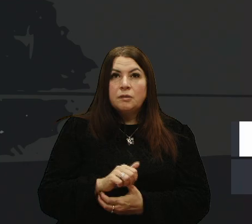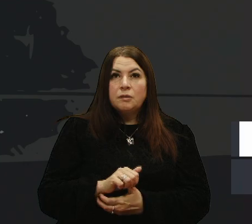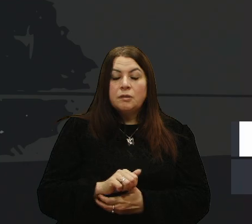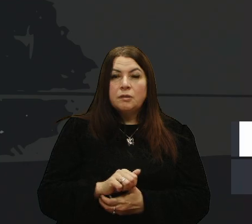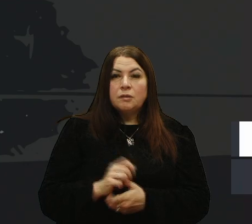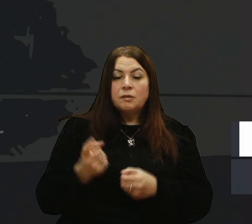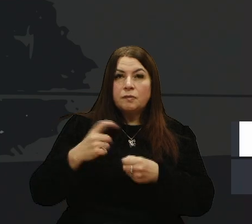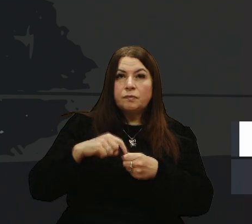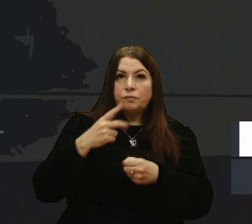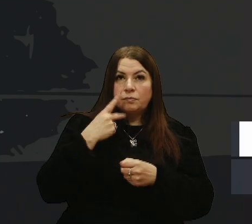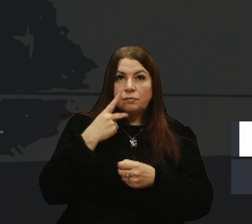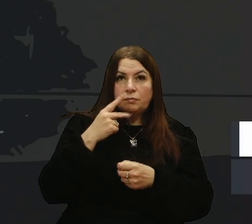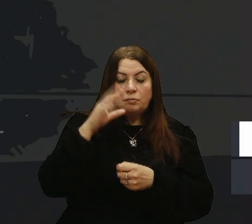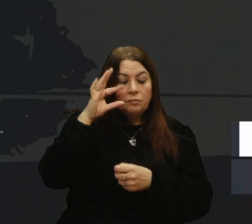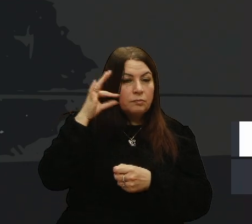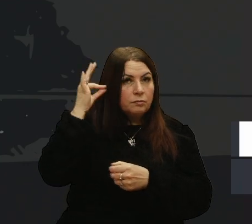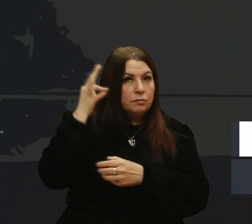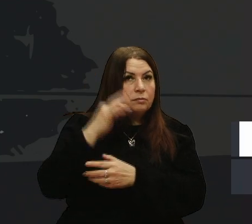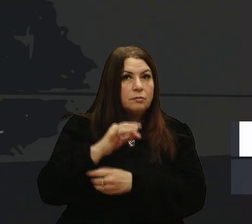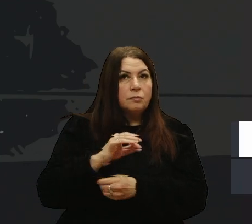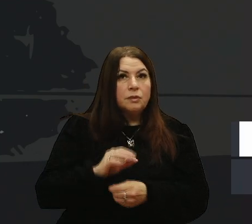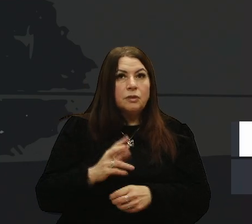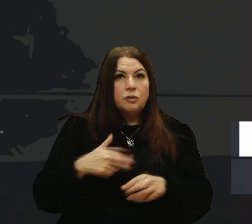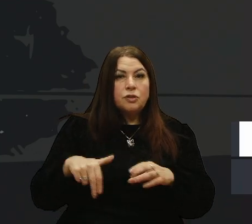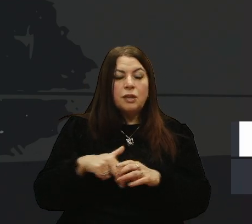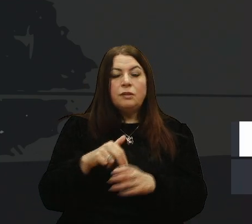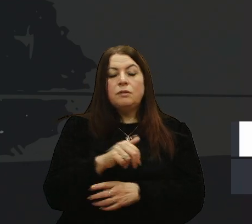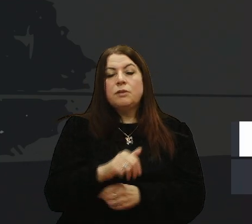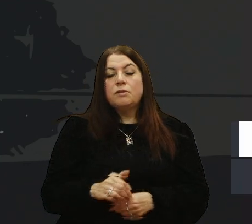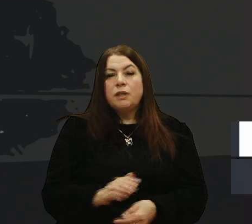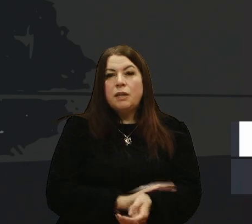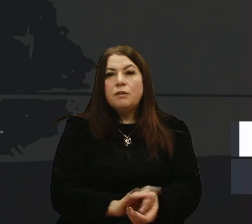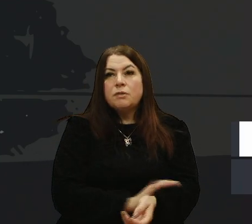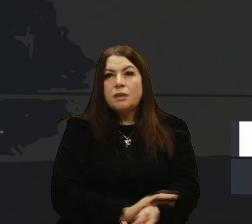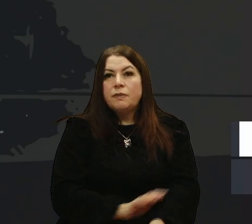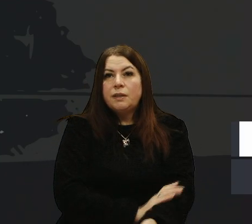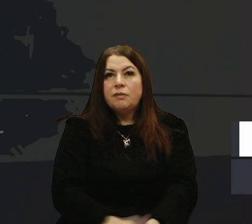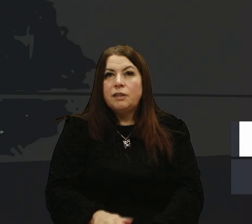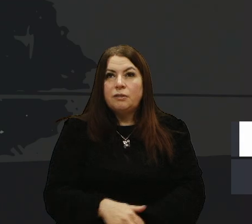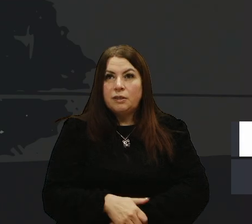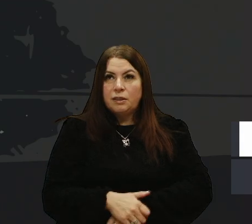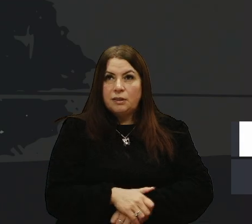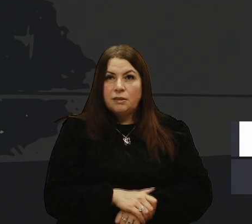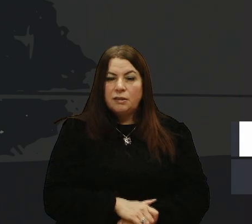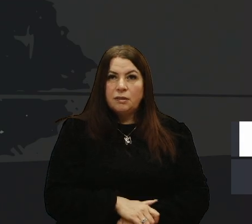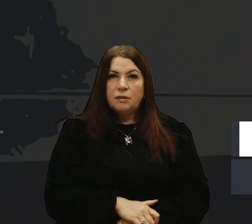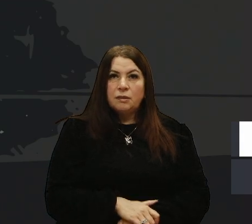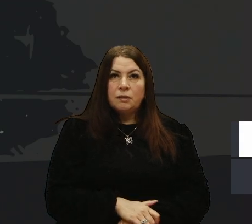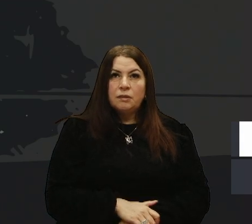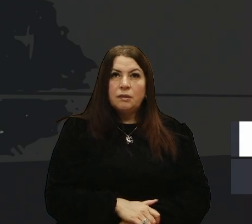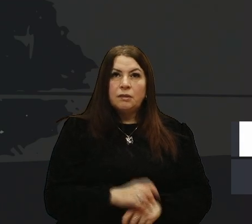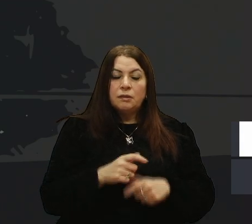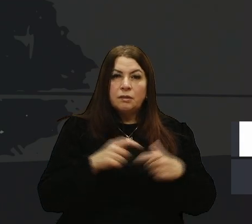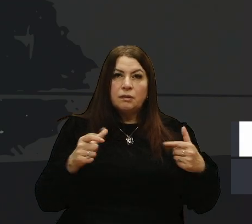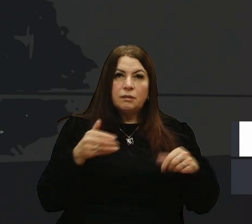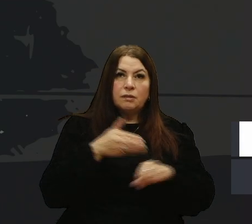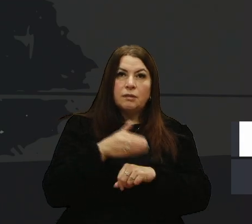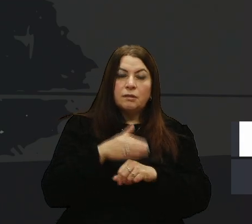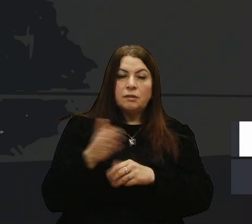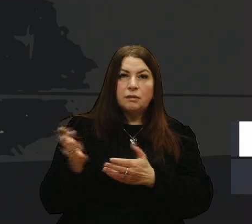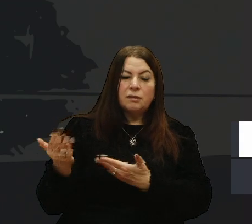Retorna a palavra ao vereador Adonei Machado, da tribuna. Obrigado, presidente. E a gente tem notado a grande participação de